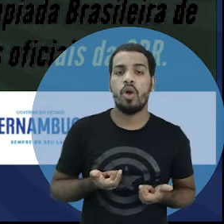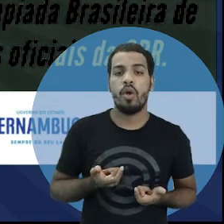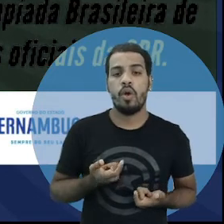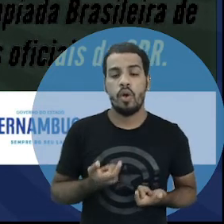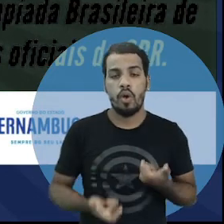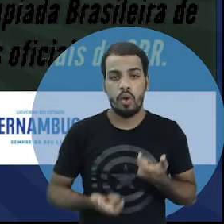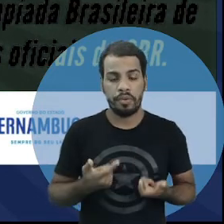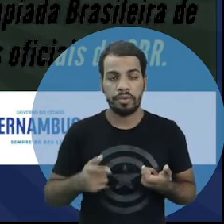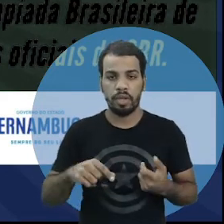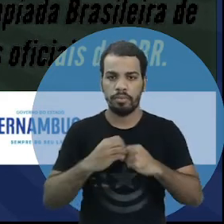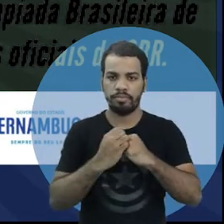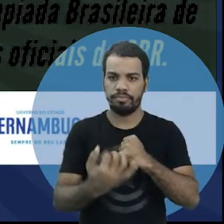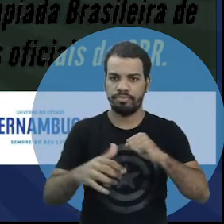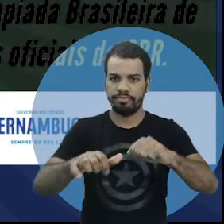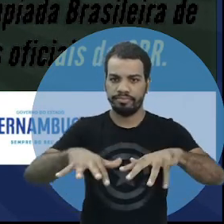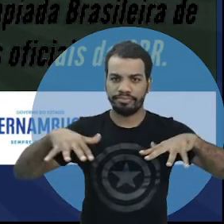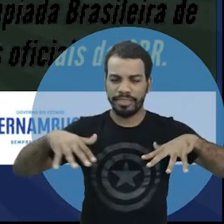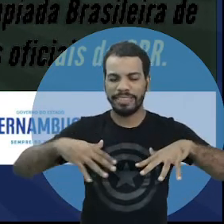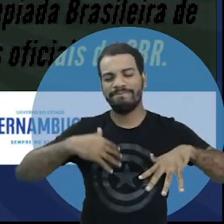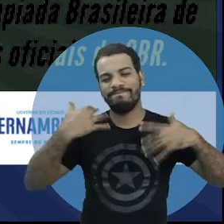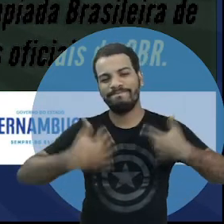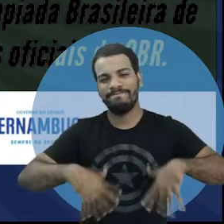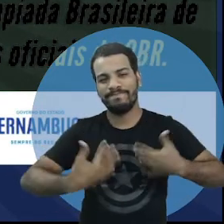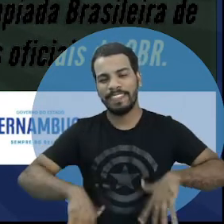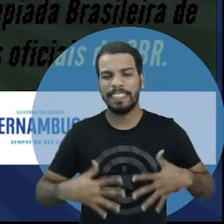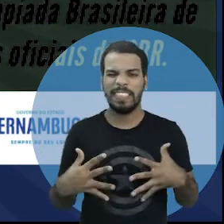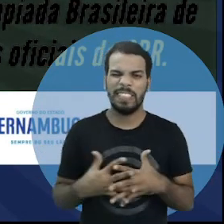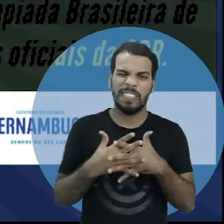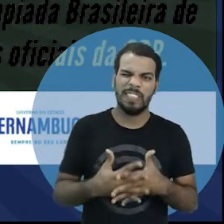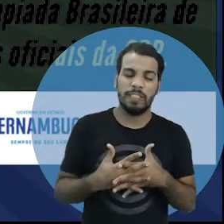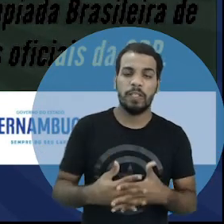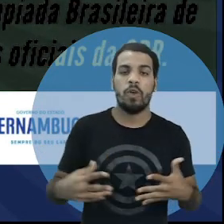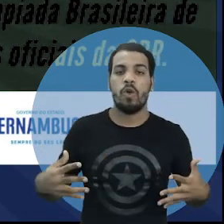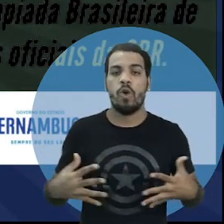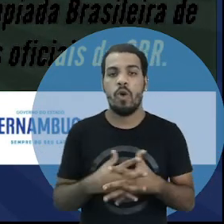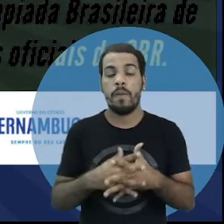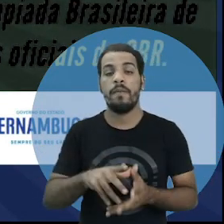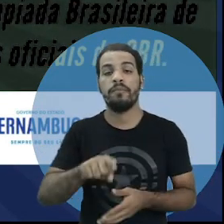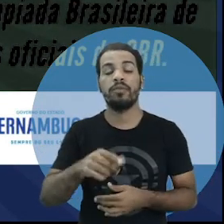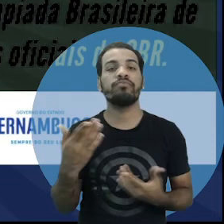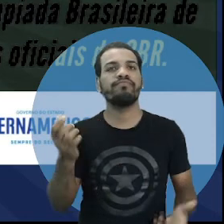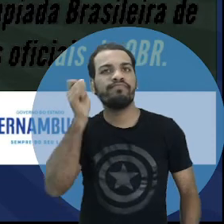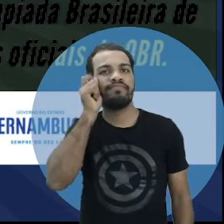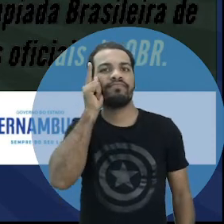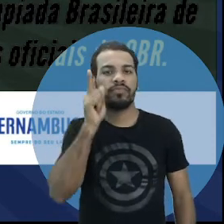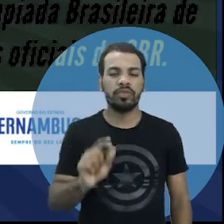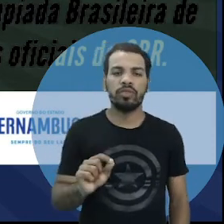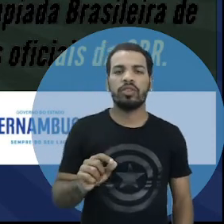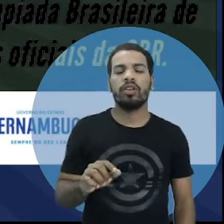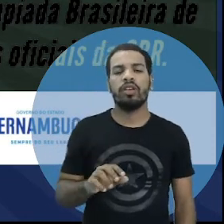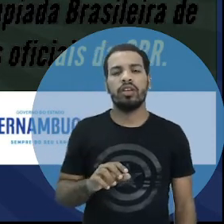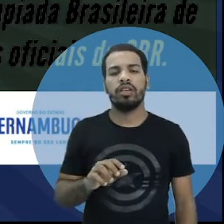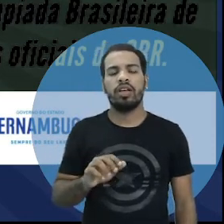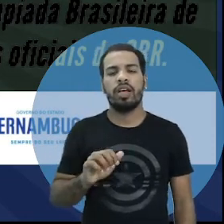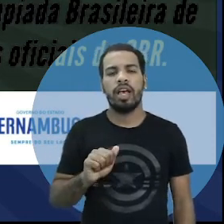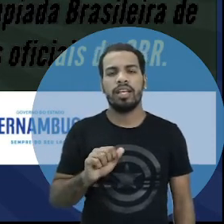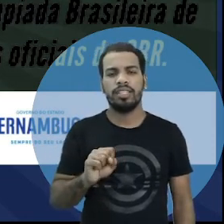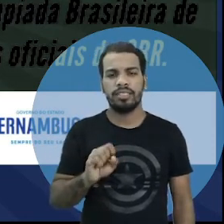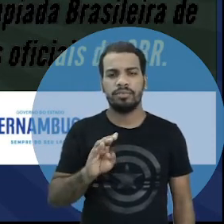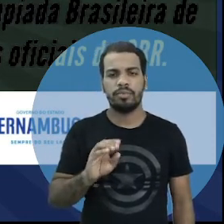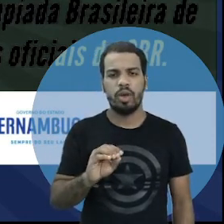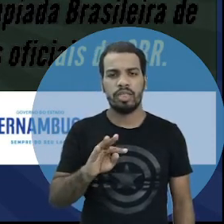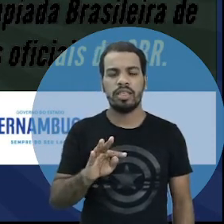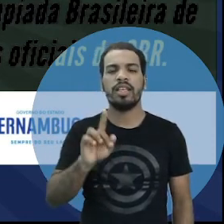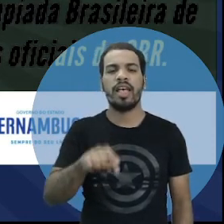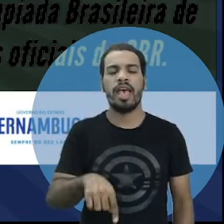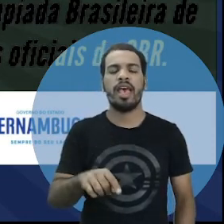com a pandemia, acabou passando a ser robôs virtuais, usando aí o S-Bot, que vamos dizer assim, que é uma plataforma